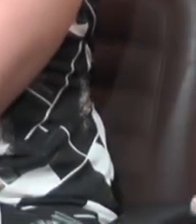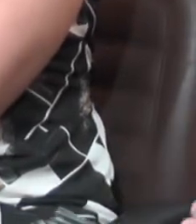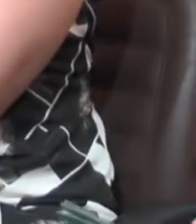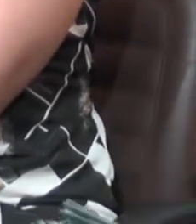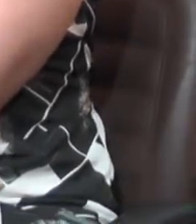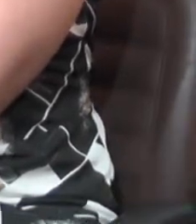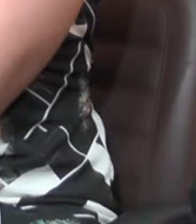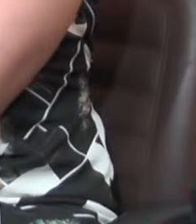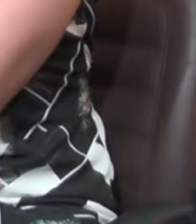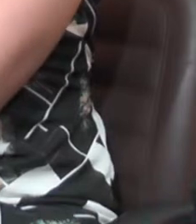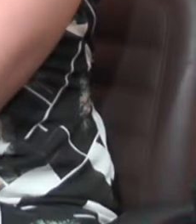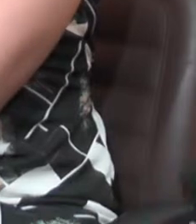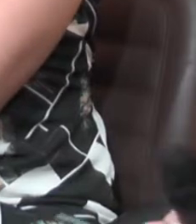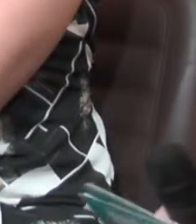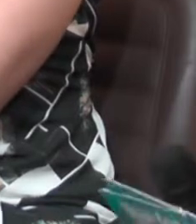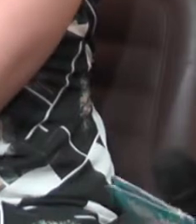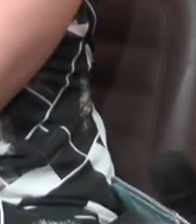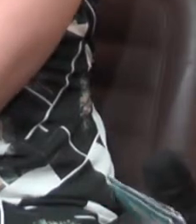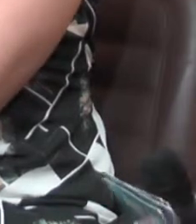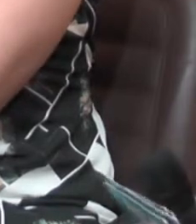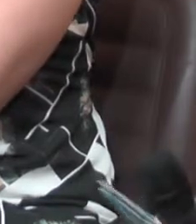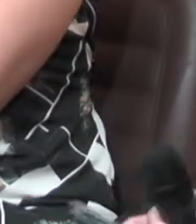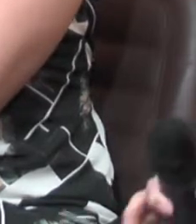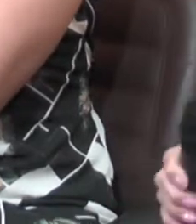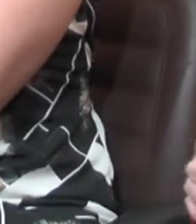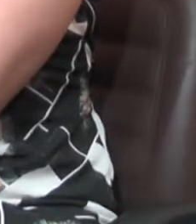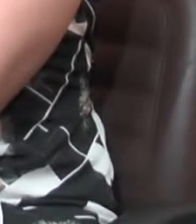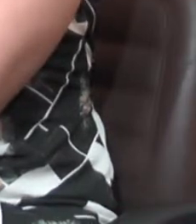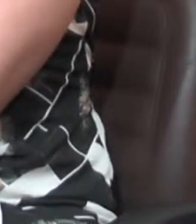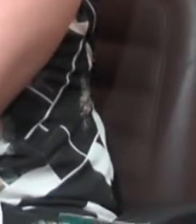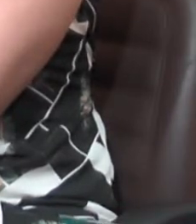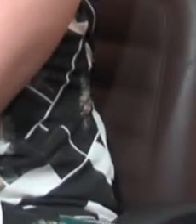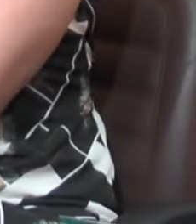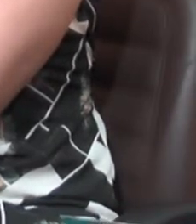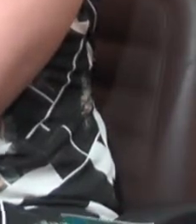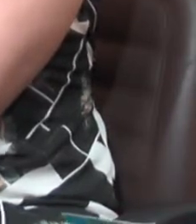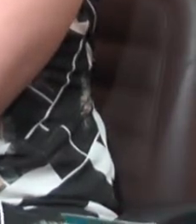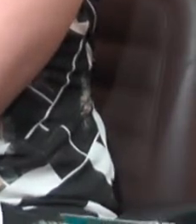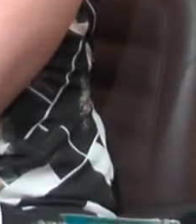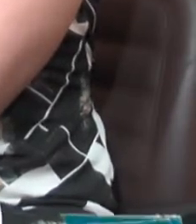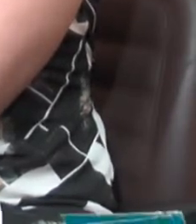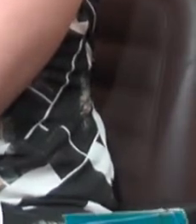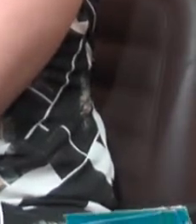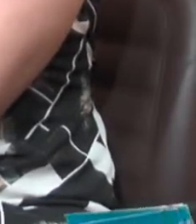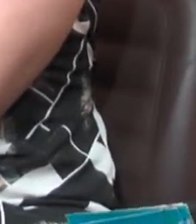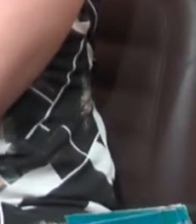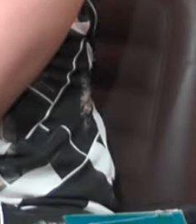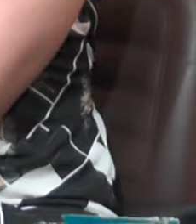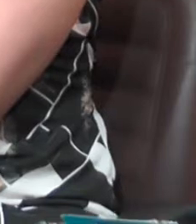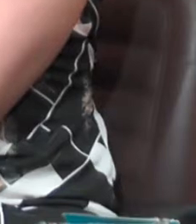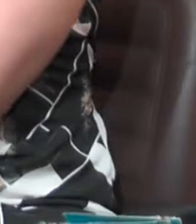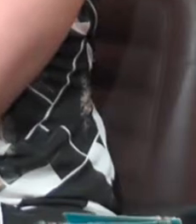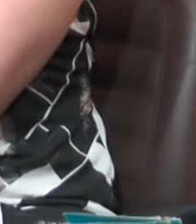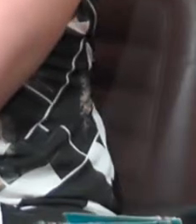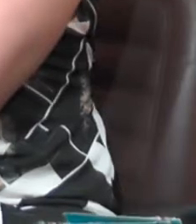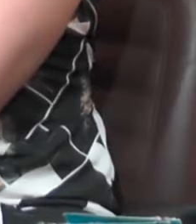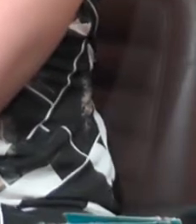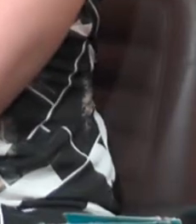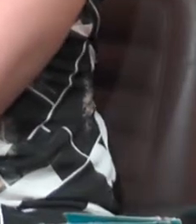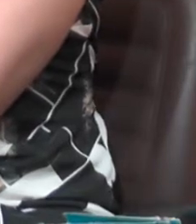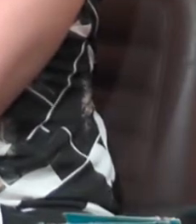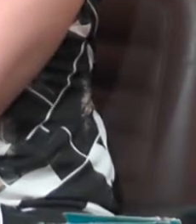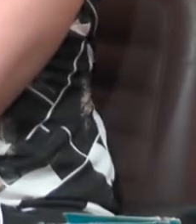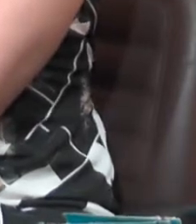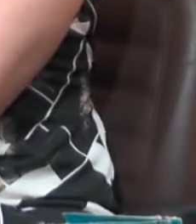com 5 anos, eu também comecei a aprender a língua de sinais. Foi muito tranquilo, né, nesse período, porque os professores sabiam Libras, eu não precisava